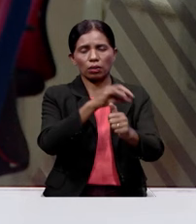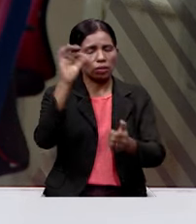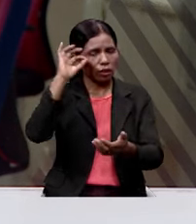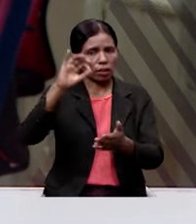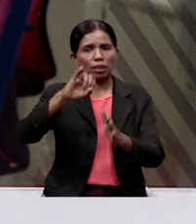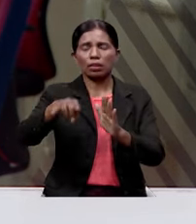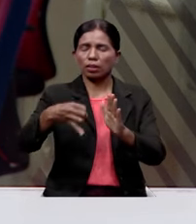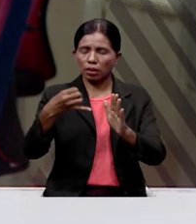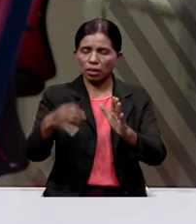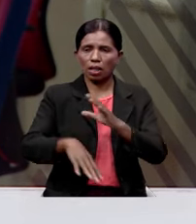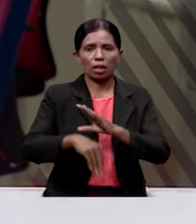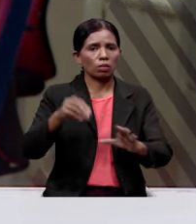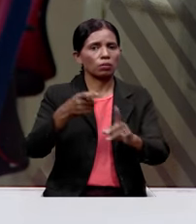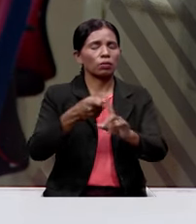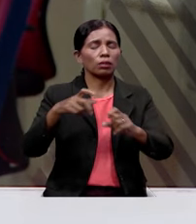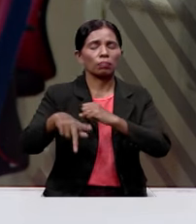secretário-geral resigna an.